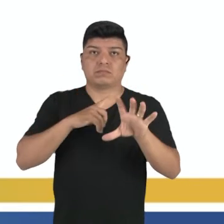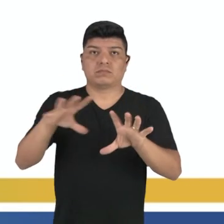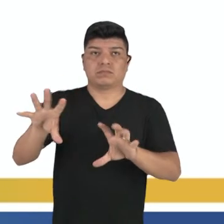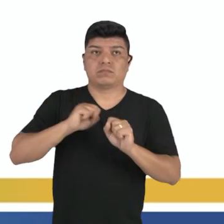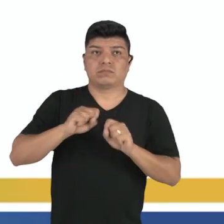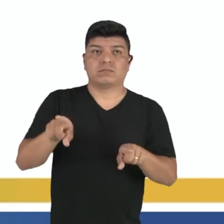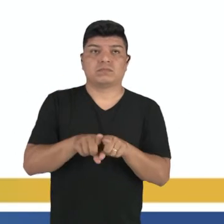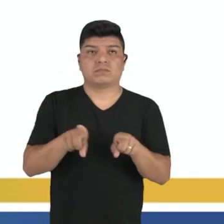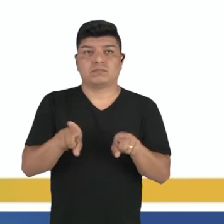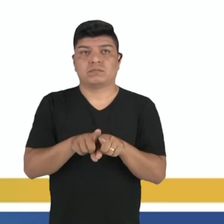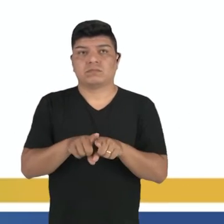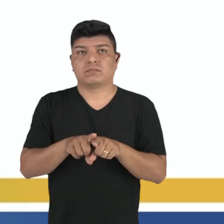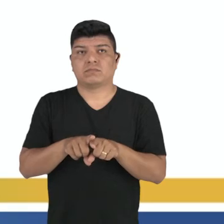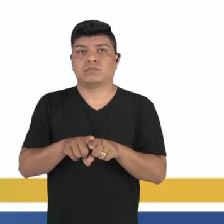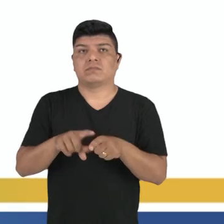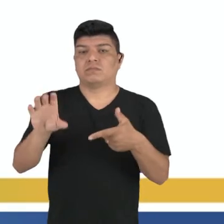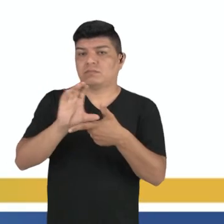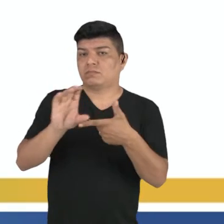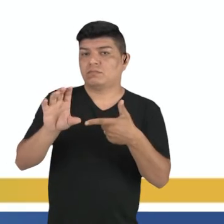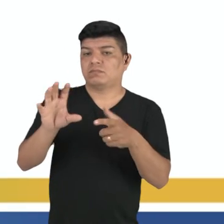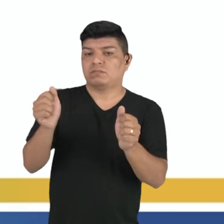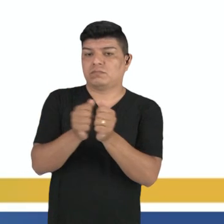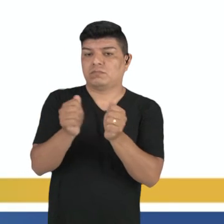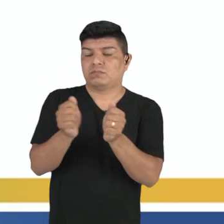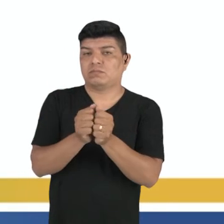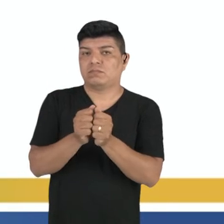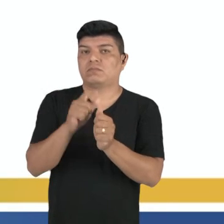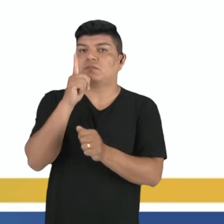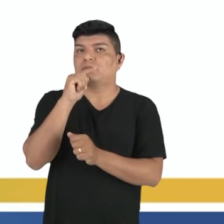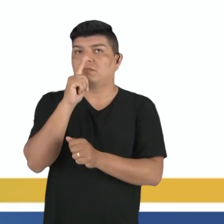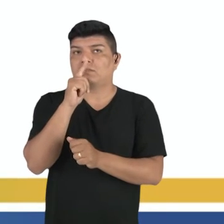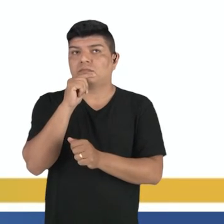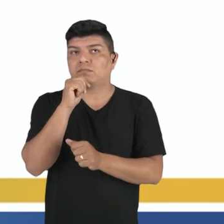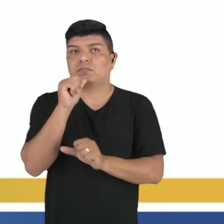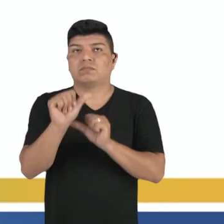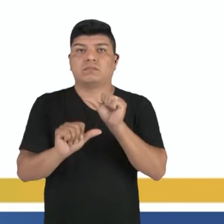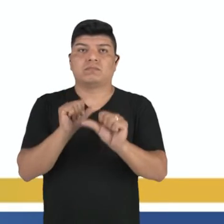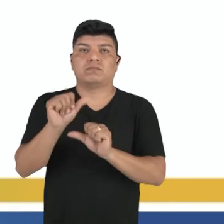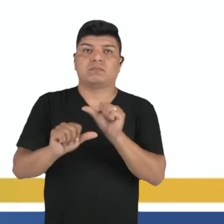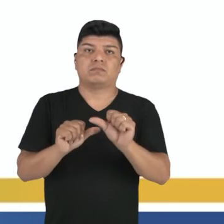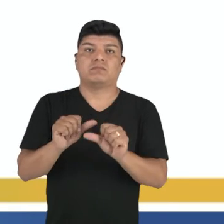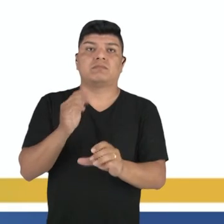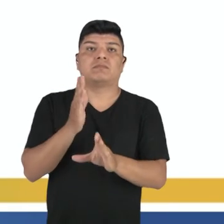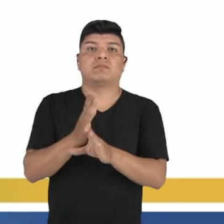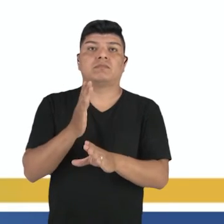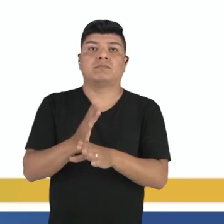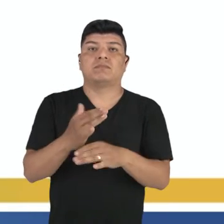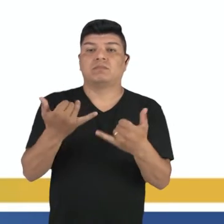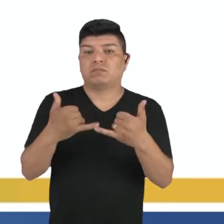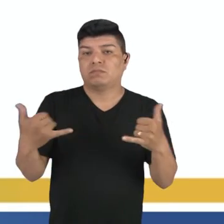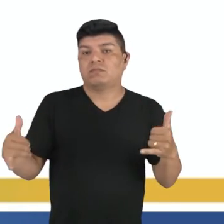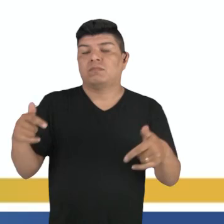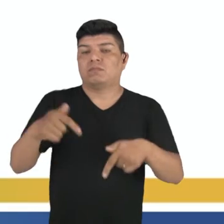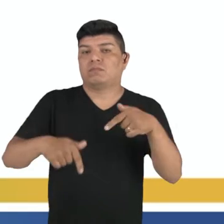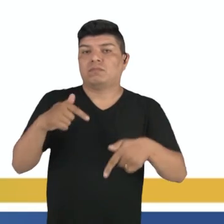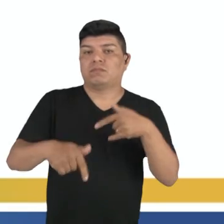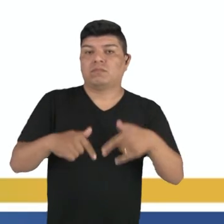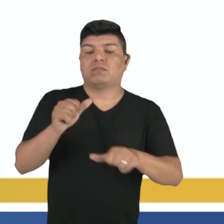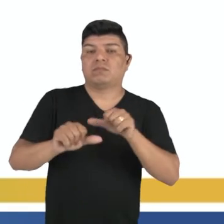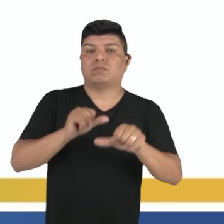absorvem então o gás carbônico juntamente com a água e e transforma em através de reações químicas